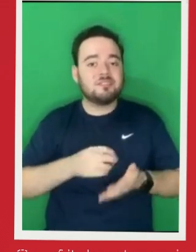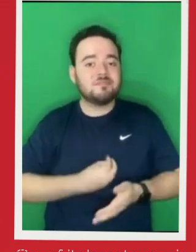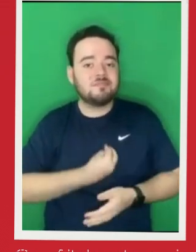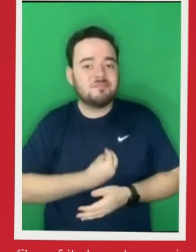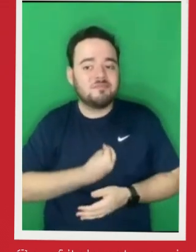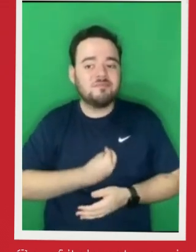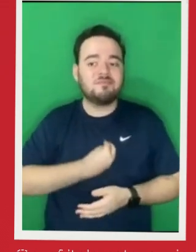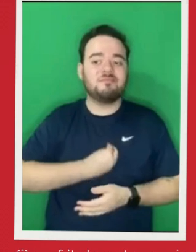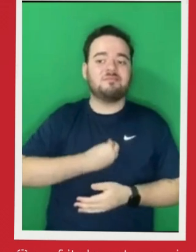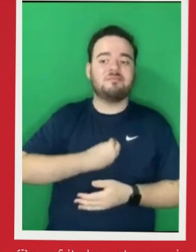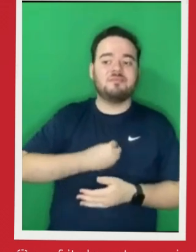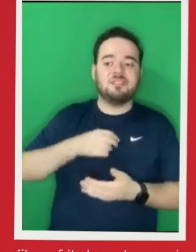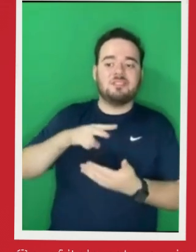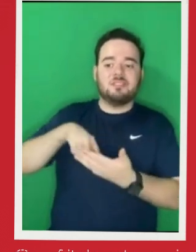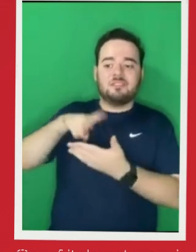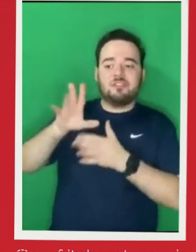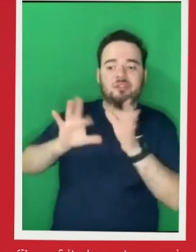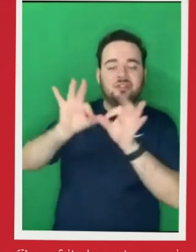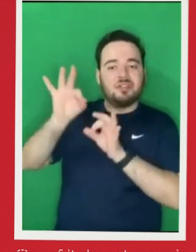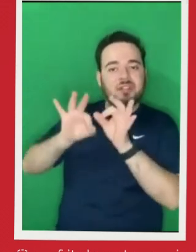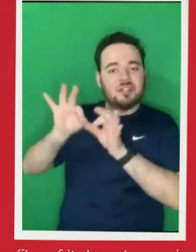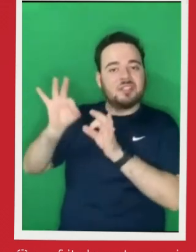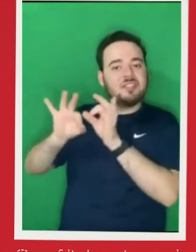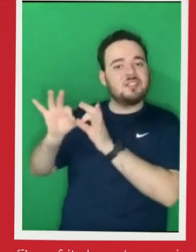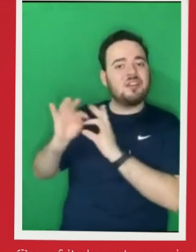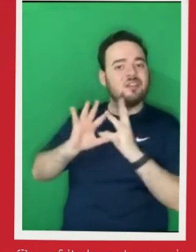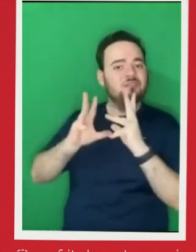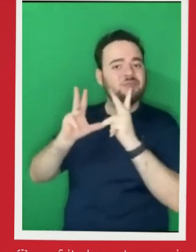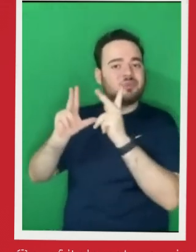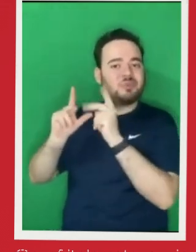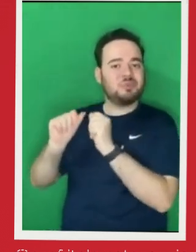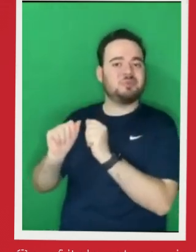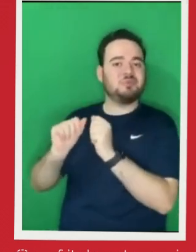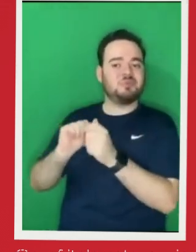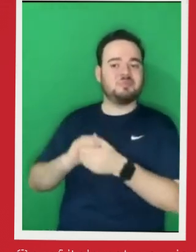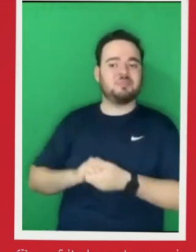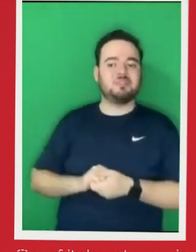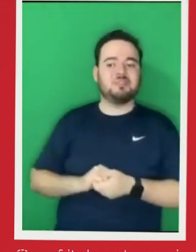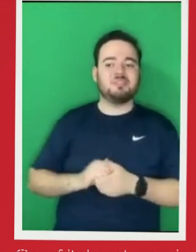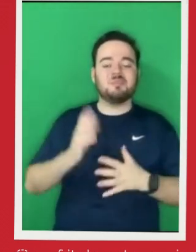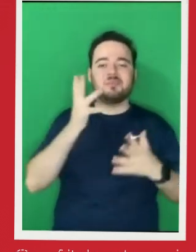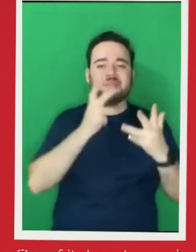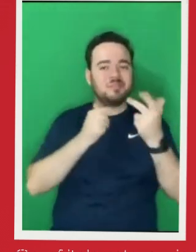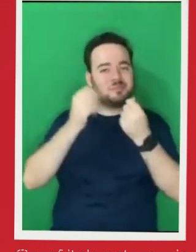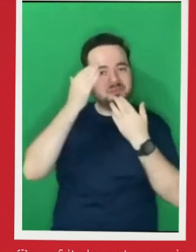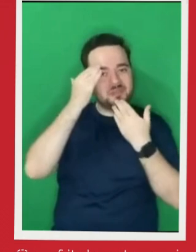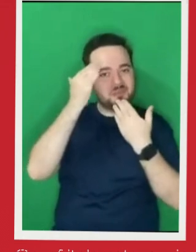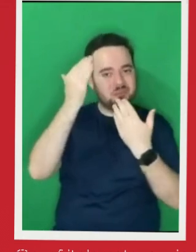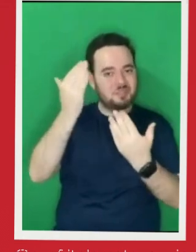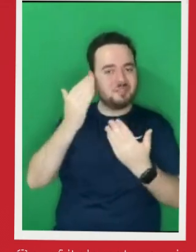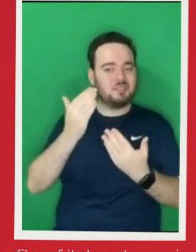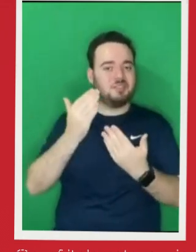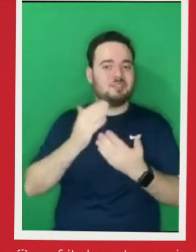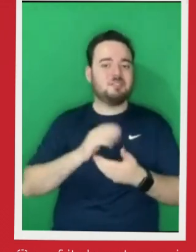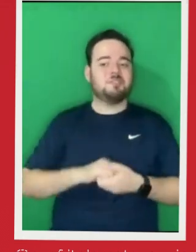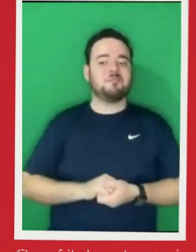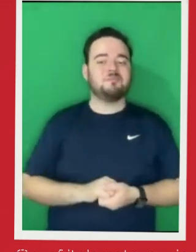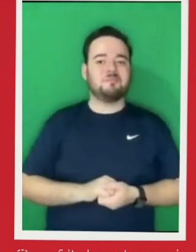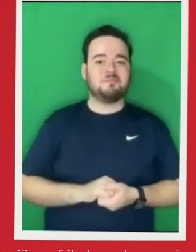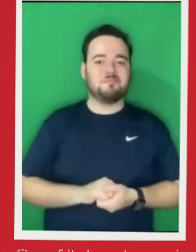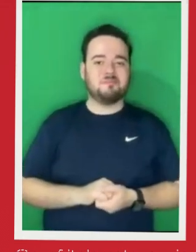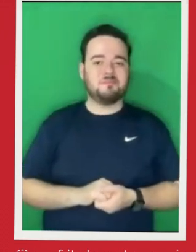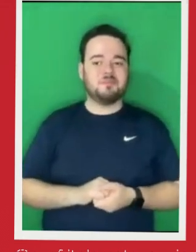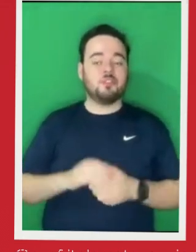conhecer nosso ritmo de leitura para organizar nosso cronograma. Bonito, Josiane, muito obrigada. O amor de todas nós aqui para